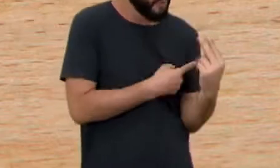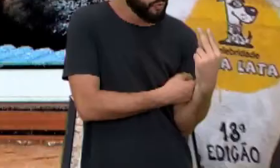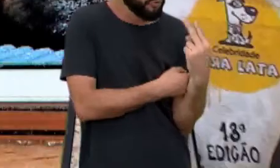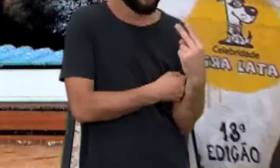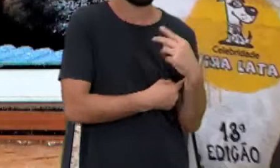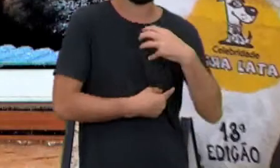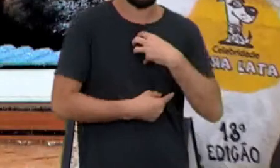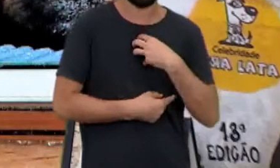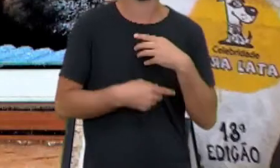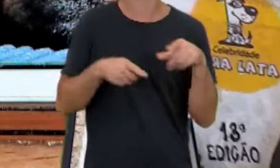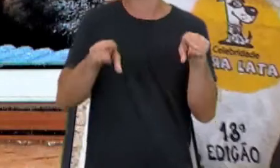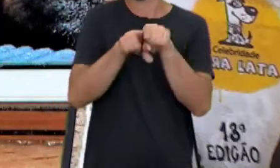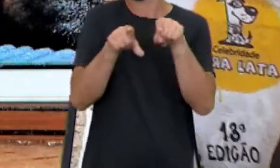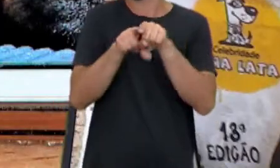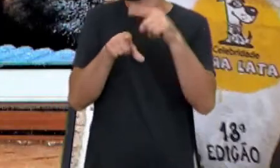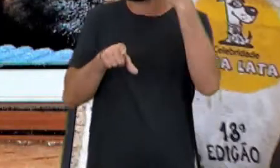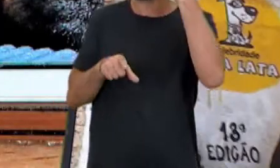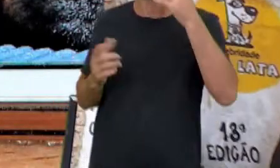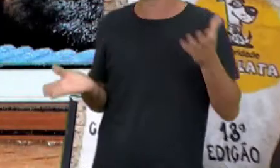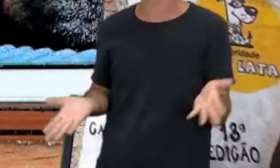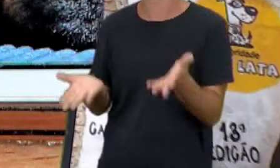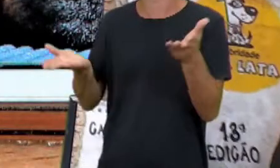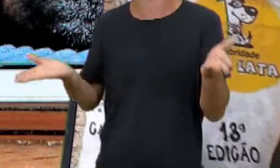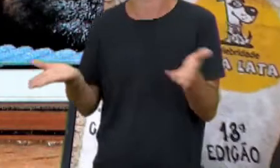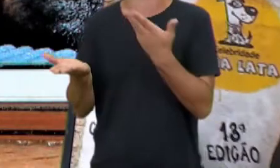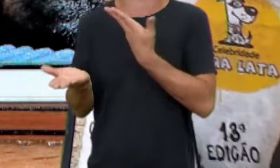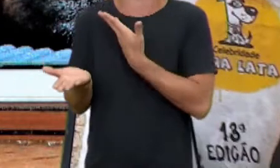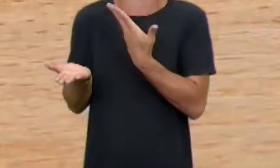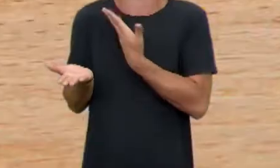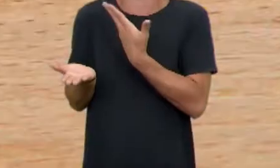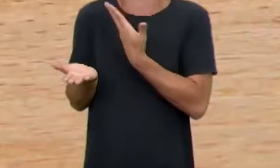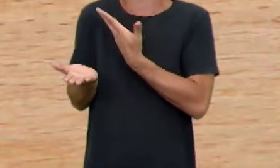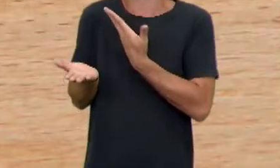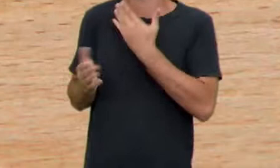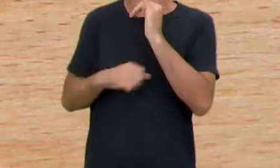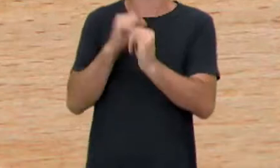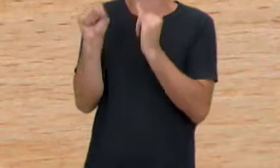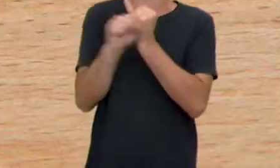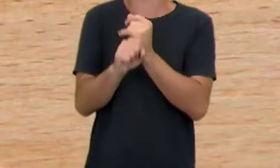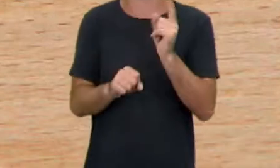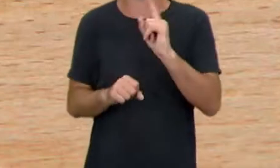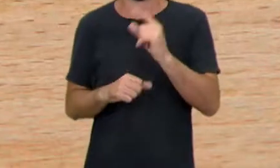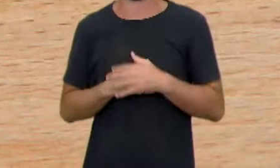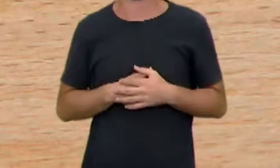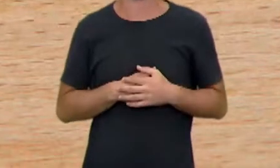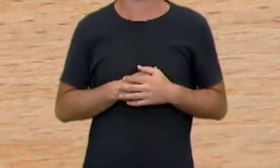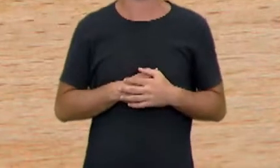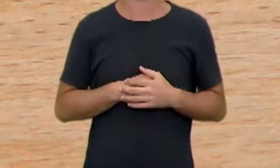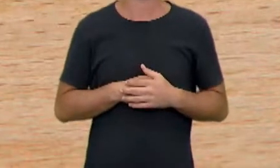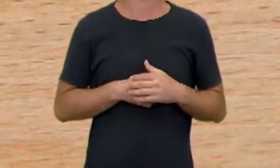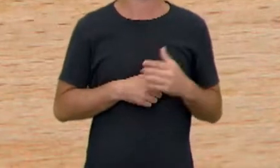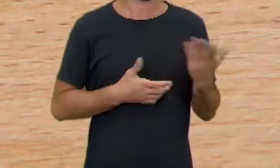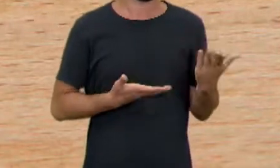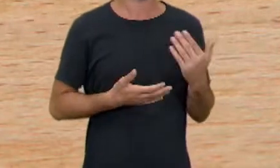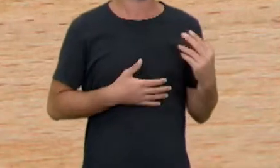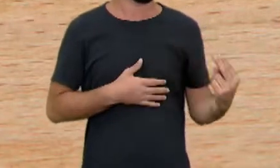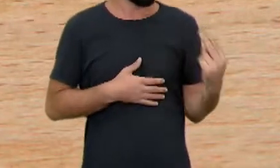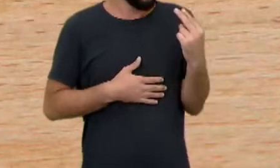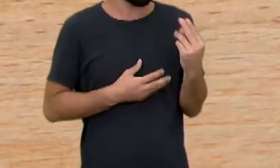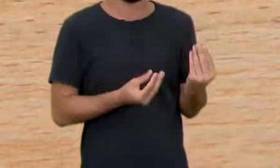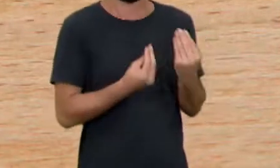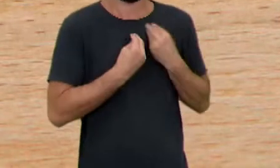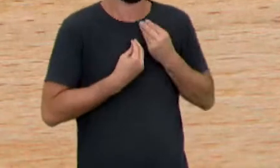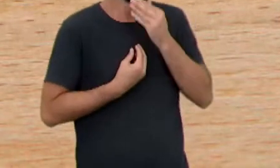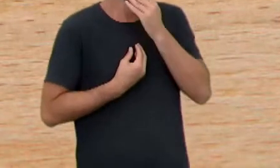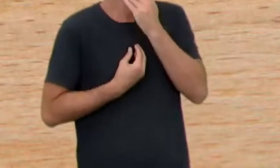amigos, né, de uma maneira que não tinha esse uso digital. Quando eu quis retribuir a Magnólia, né, pelo sorriso que ela me presenteou no